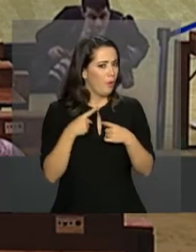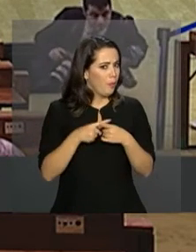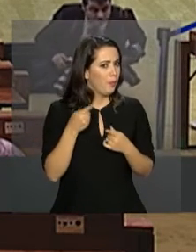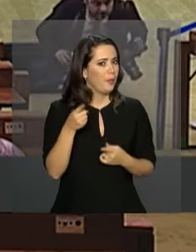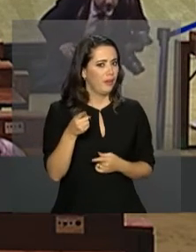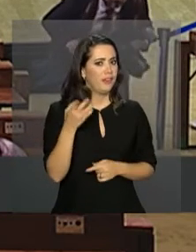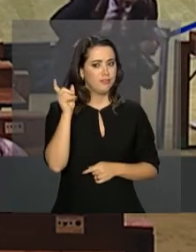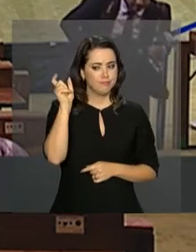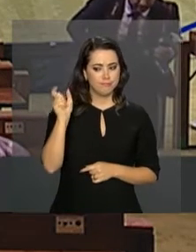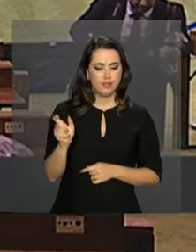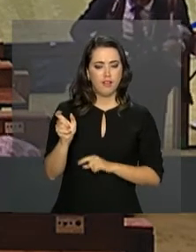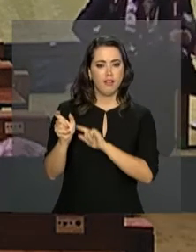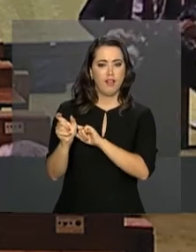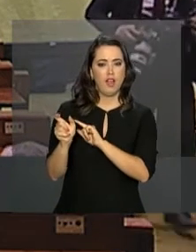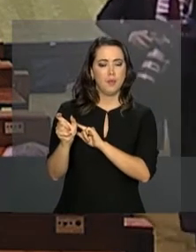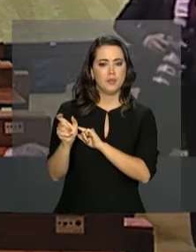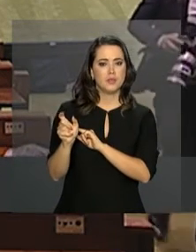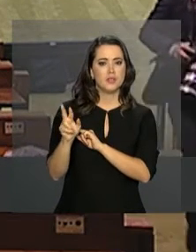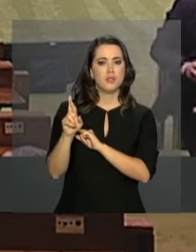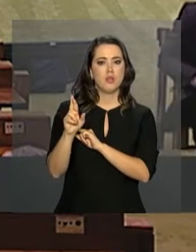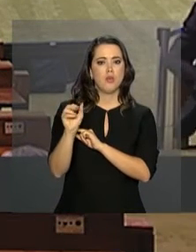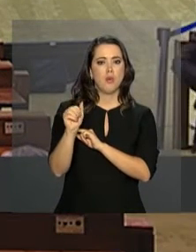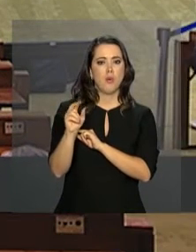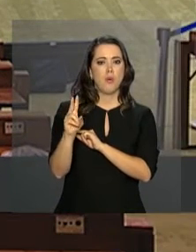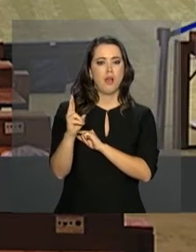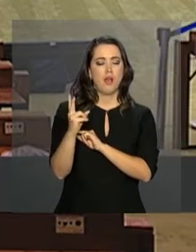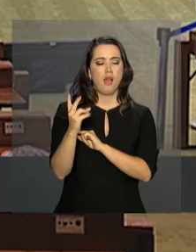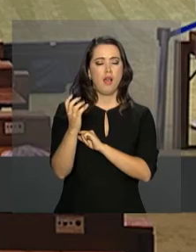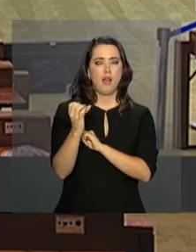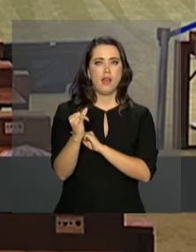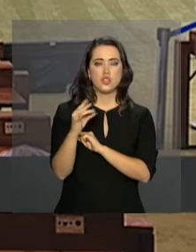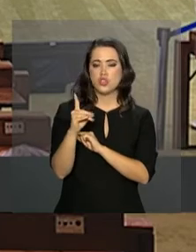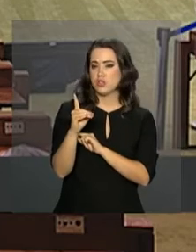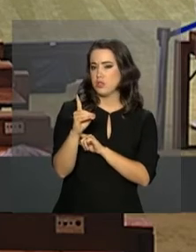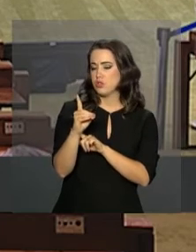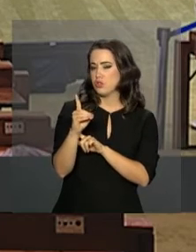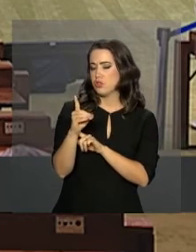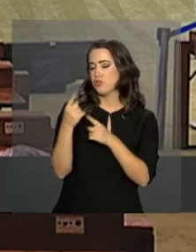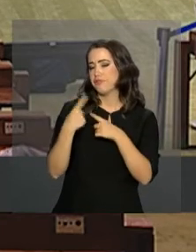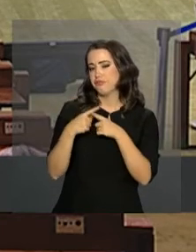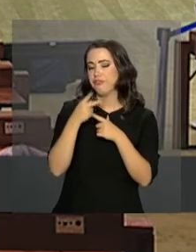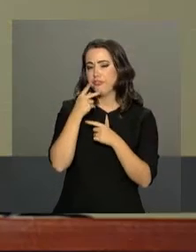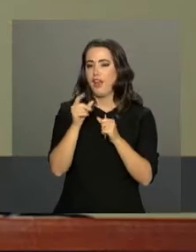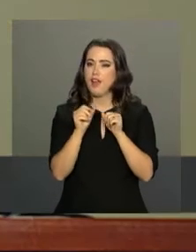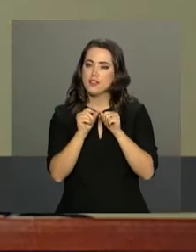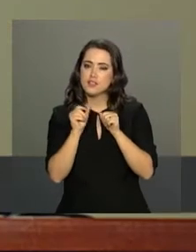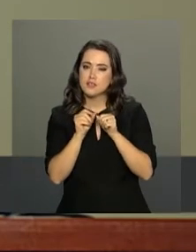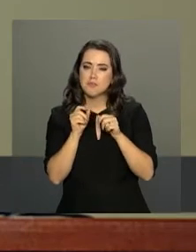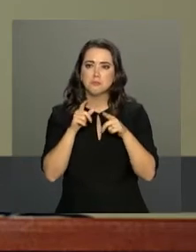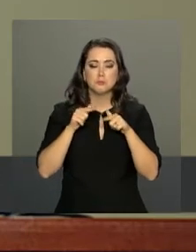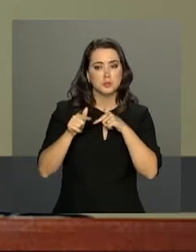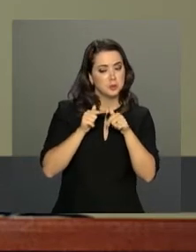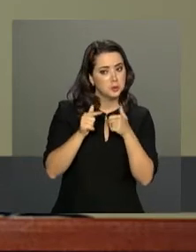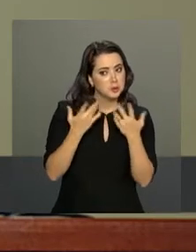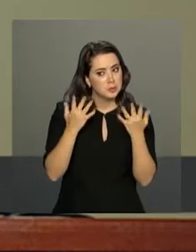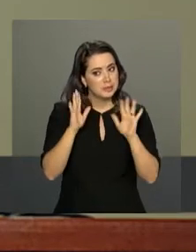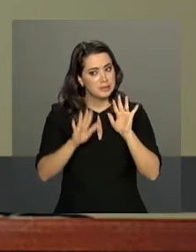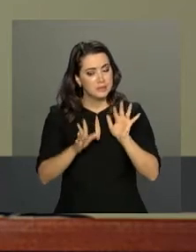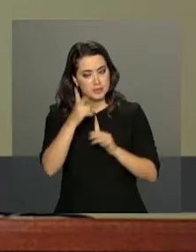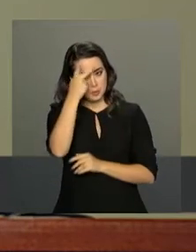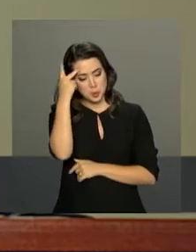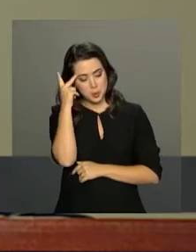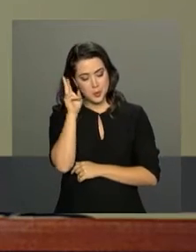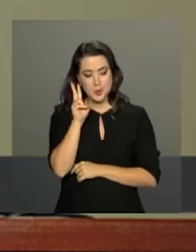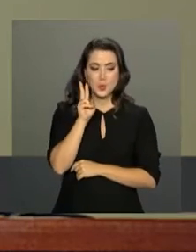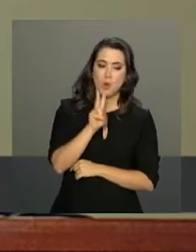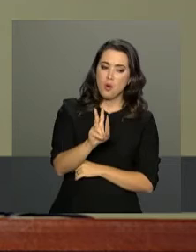rachid embora exerça uma função digamos assim que aos olhos da maioria é uma uma função